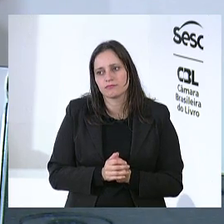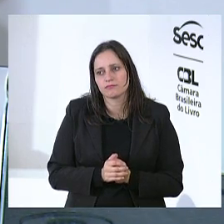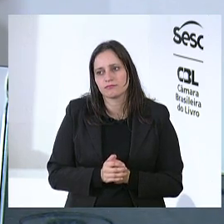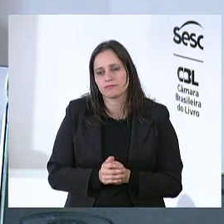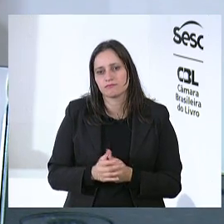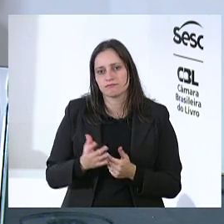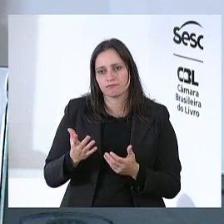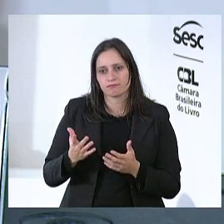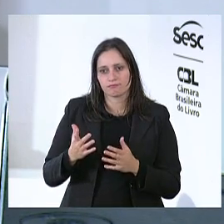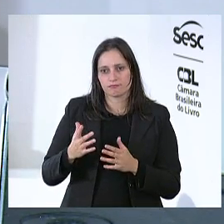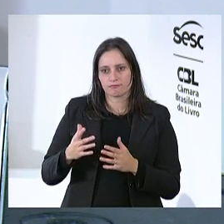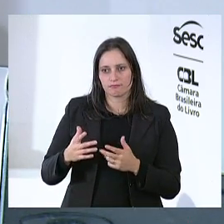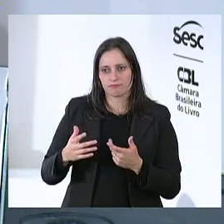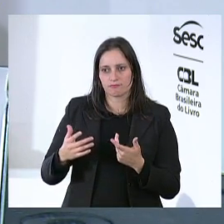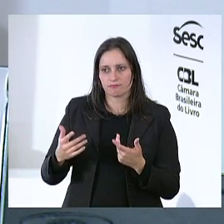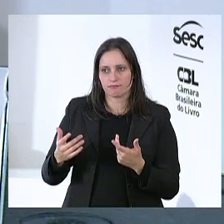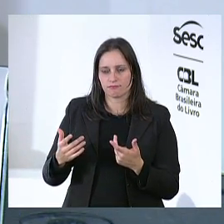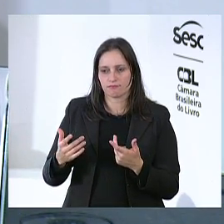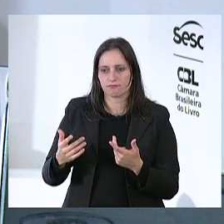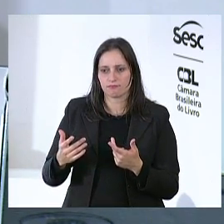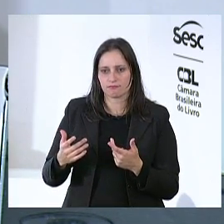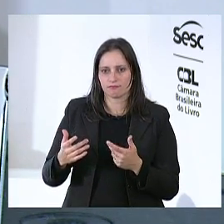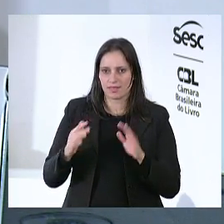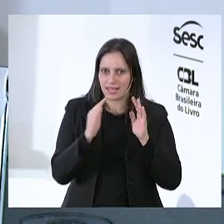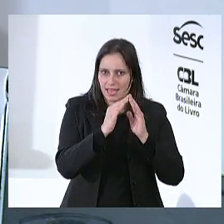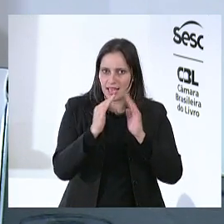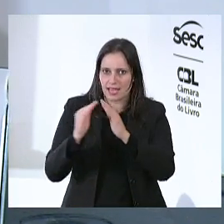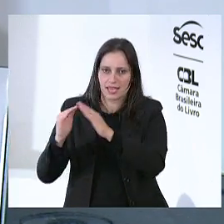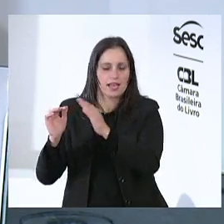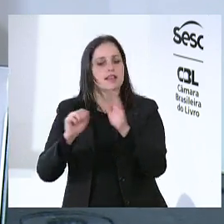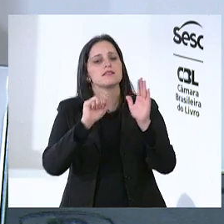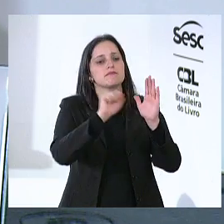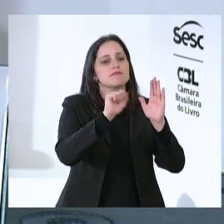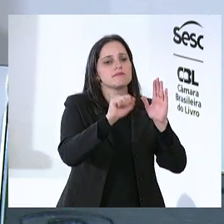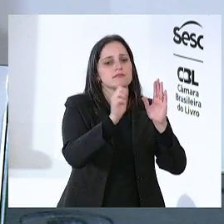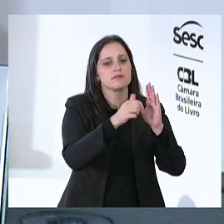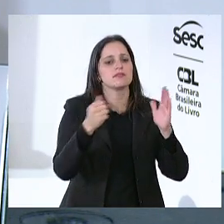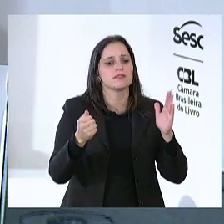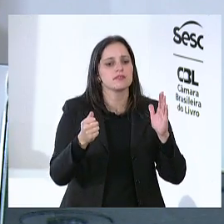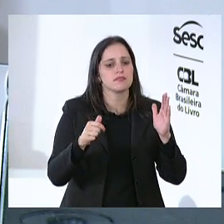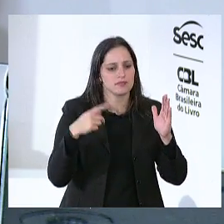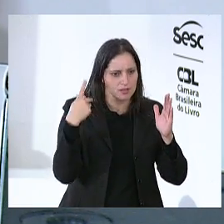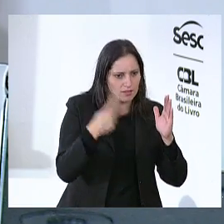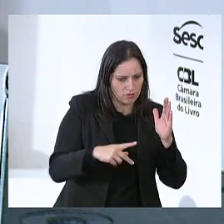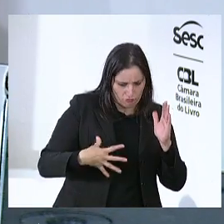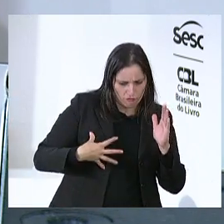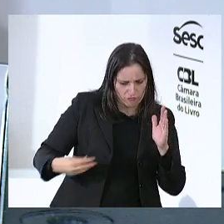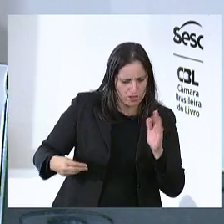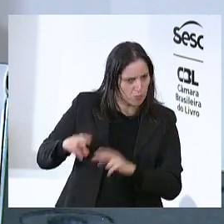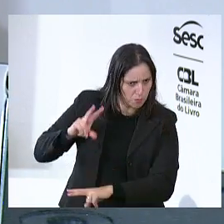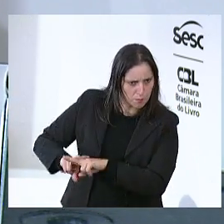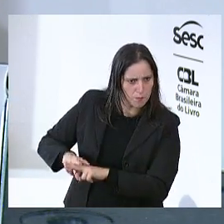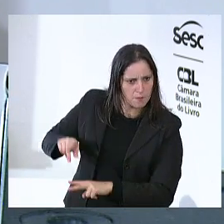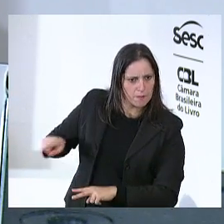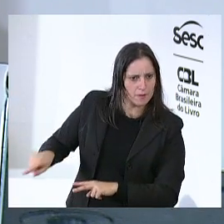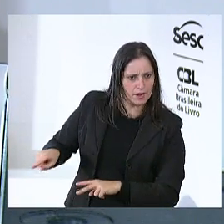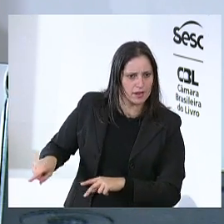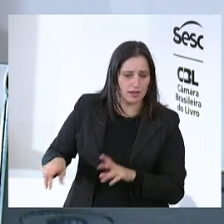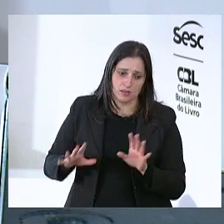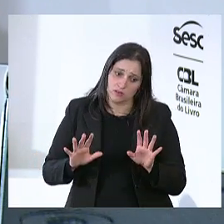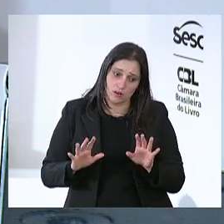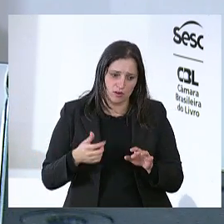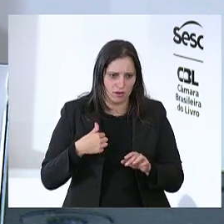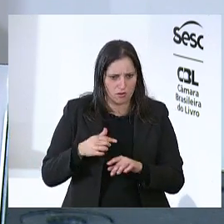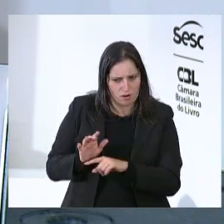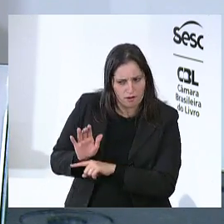Eles depenavam as coisas, né? Batiam nas casas das pessoas, né? Dizendo, pois é, seu filho está preso e tal. Bom, eu posso tentar aliviar a